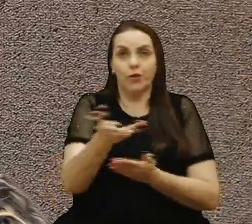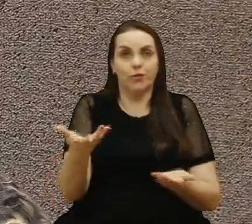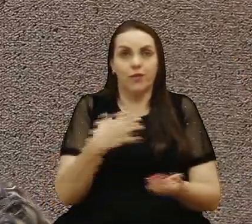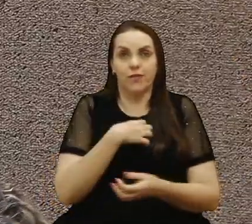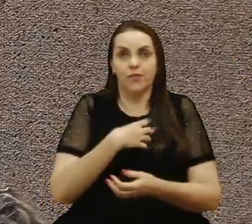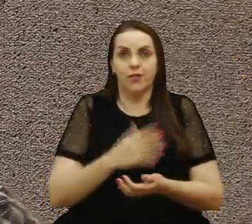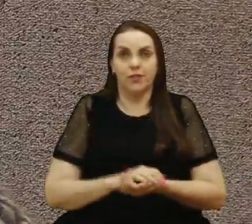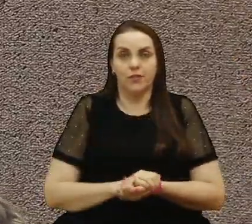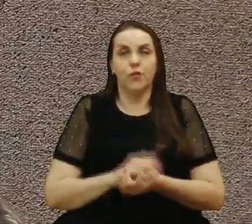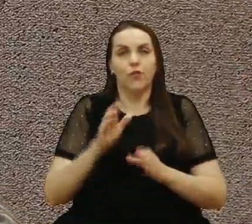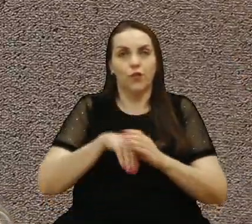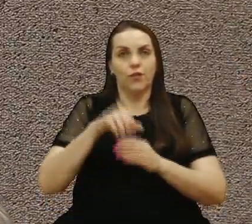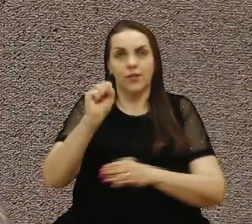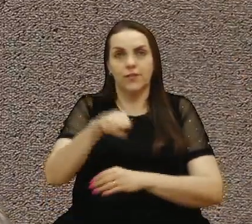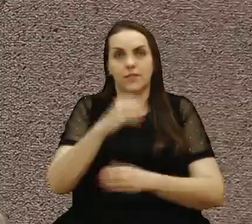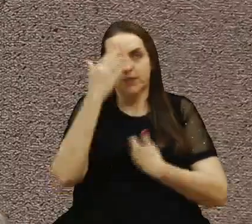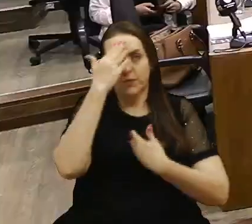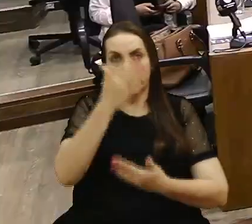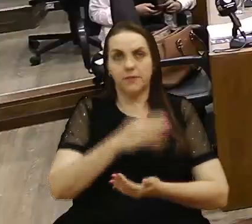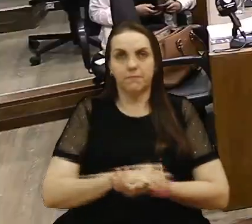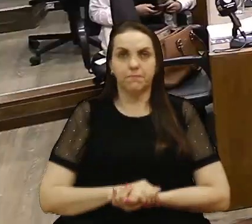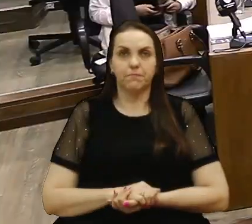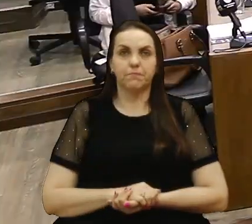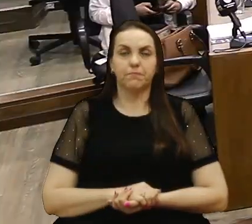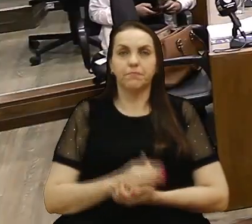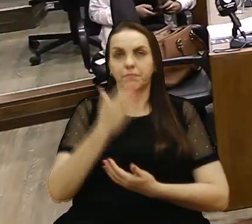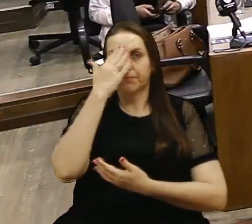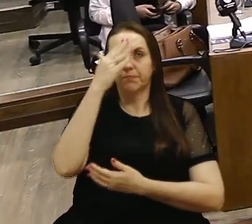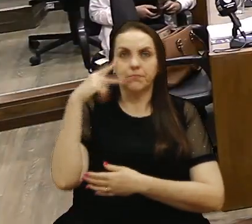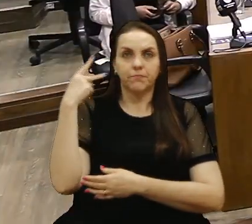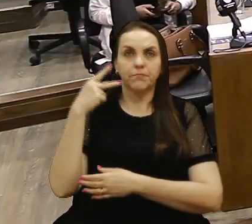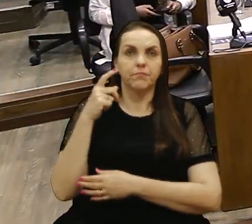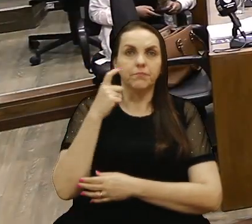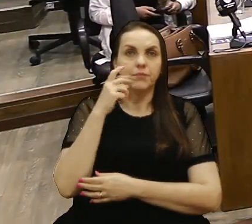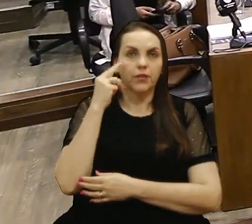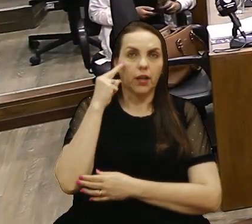maneira. Votarei sim. Obrigado. Obrigada, vereador Sandro Fantinel. Para declarar o voto, vereador